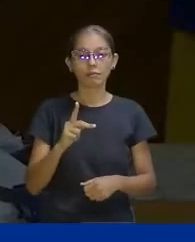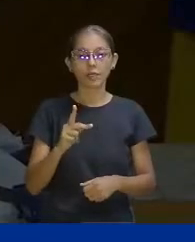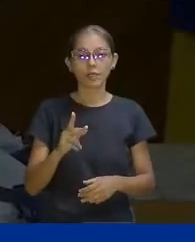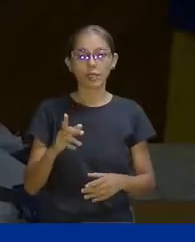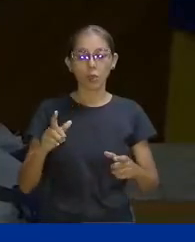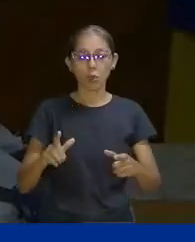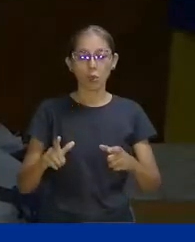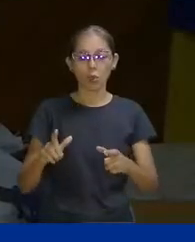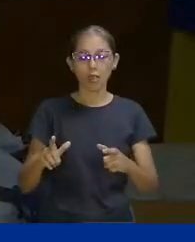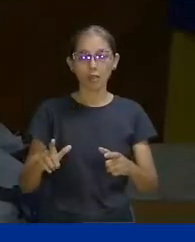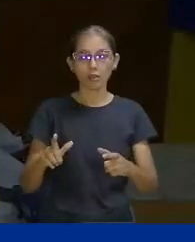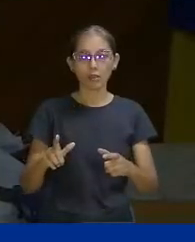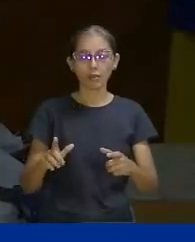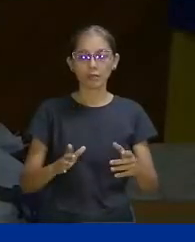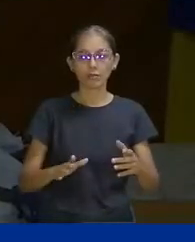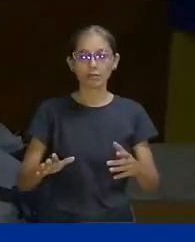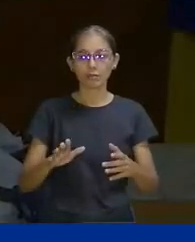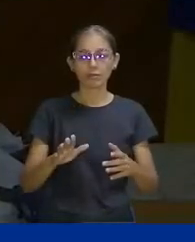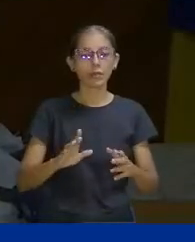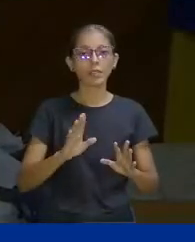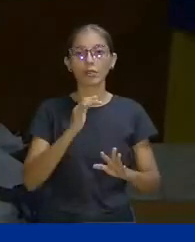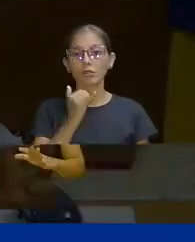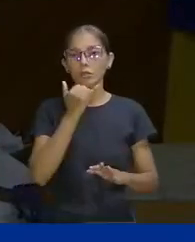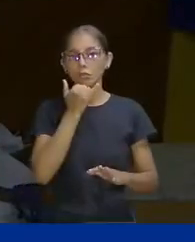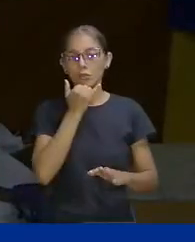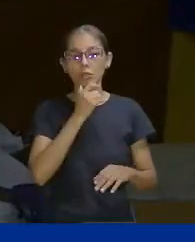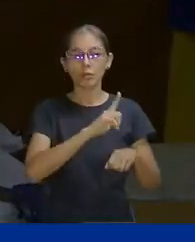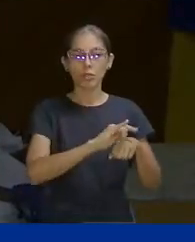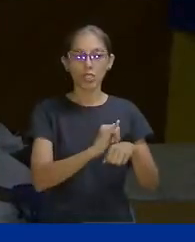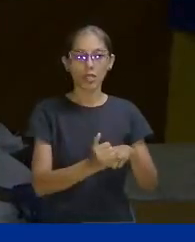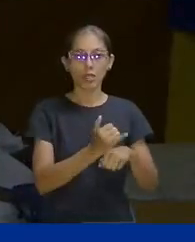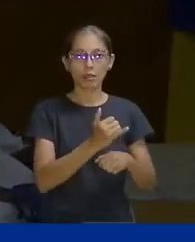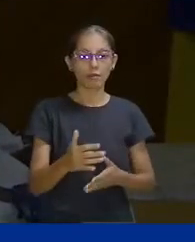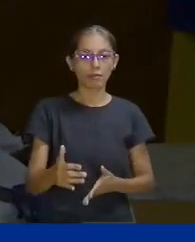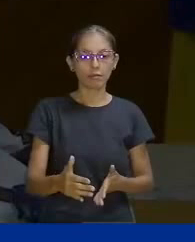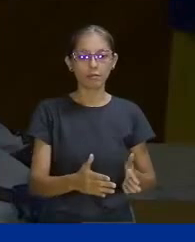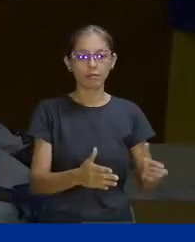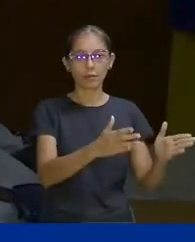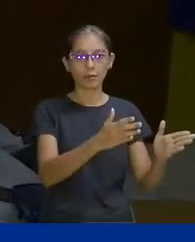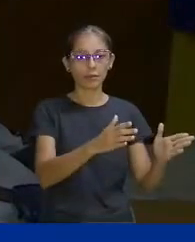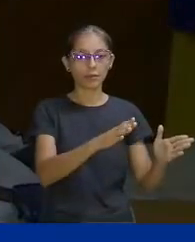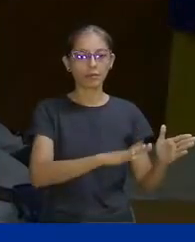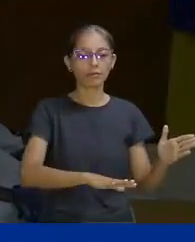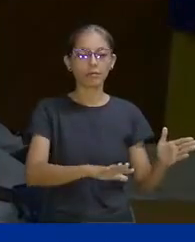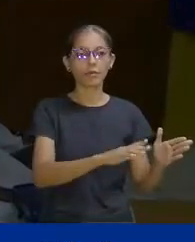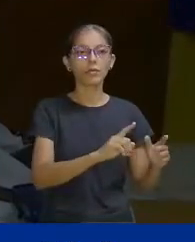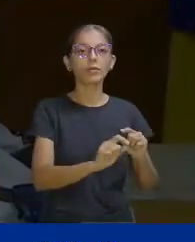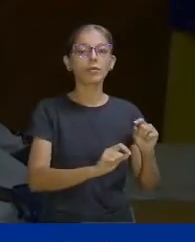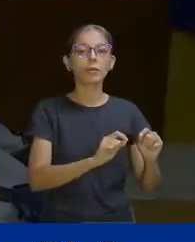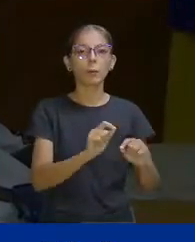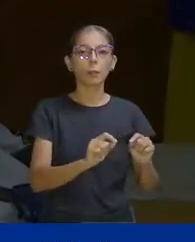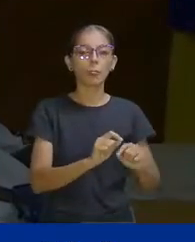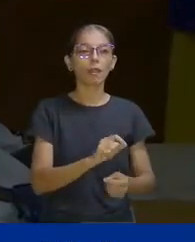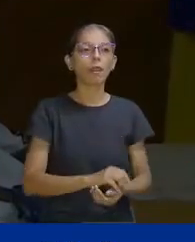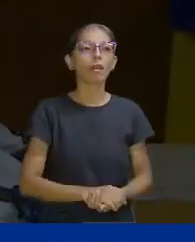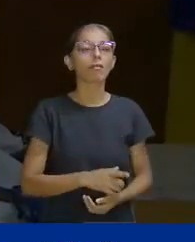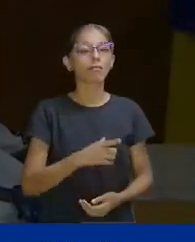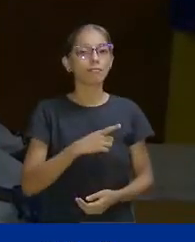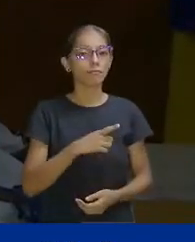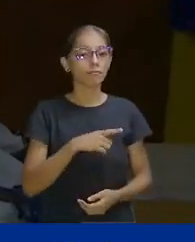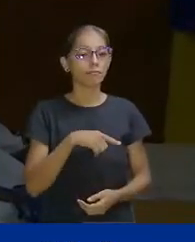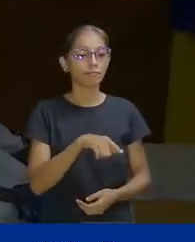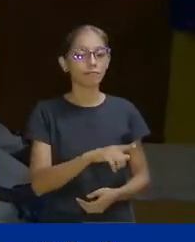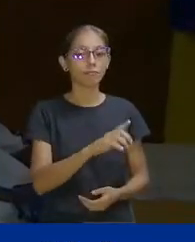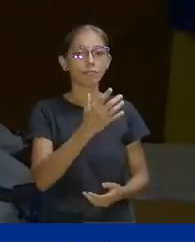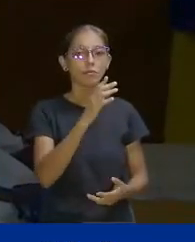localidade, indo para Laranjal do Jari, passamos por uma localidade em que estão fazendo manejo florestal, em